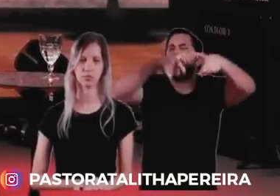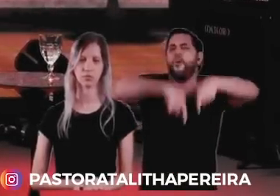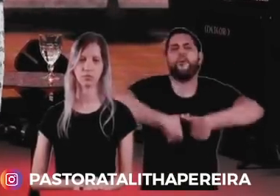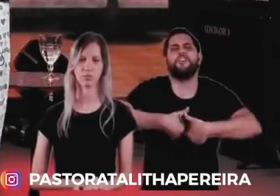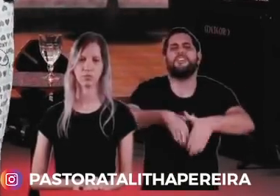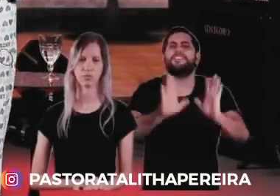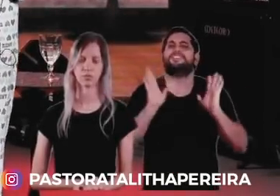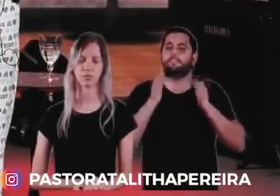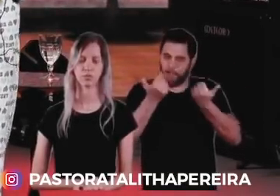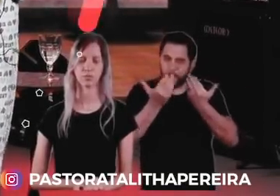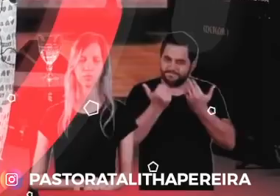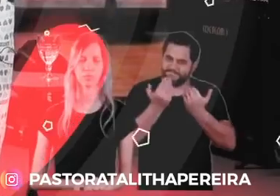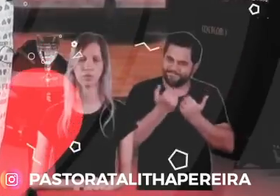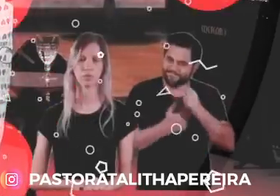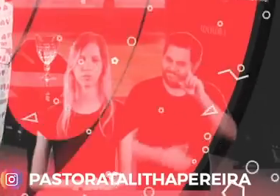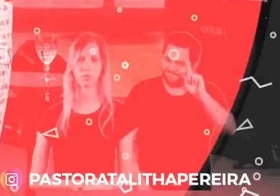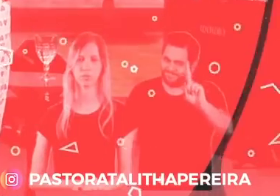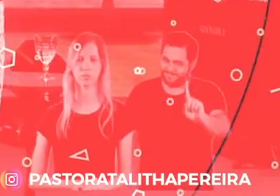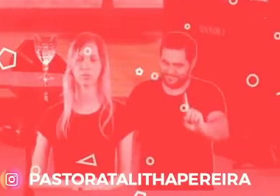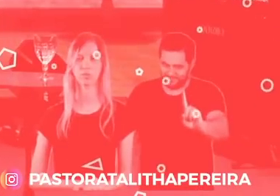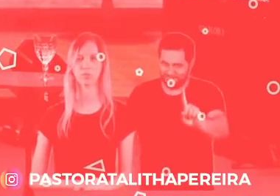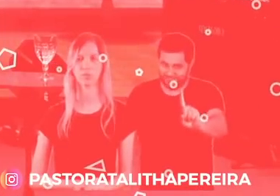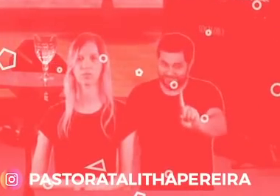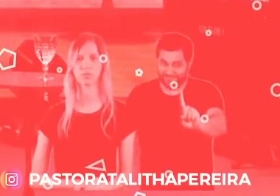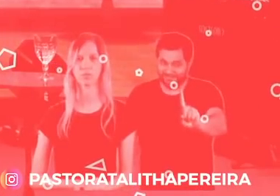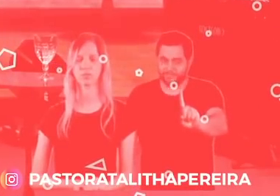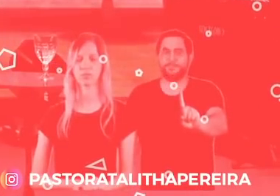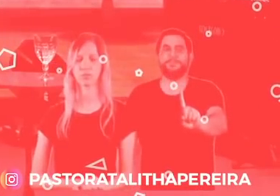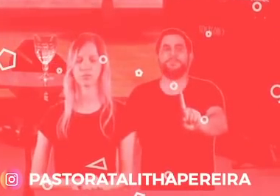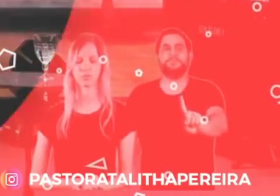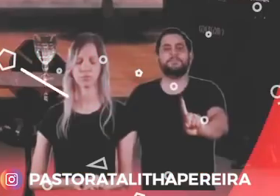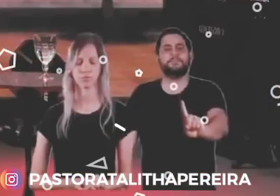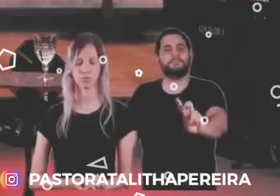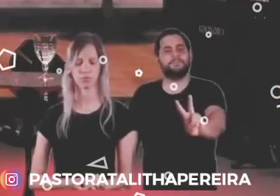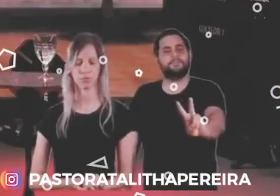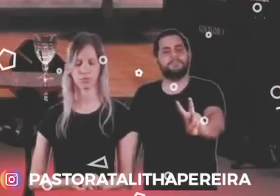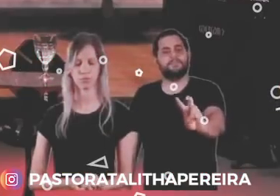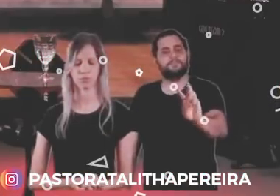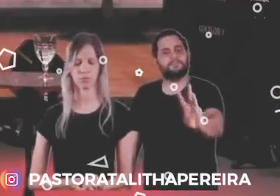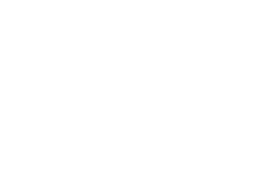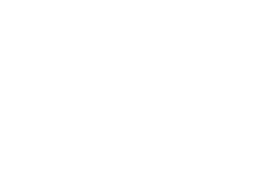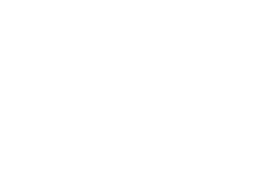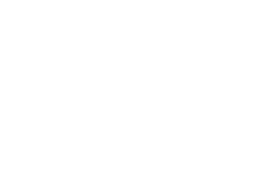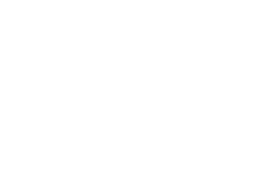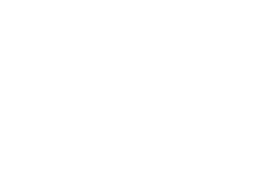você for. Vamos lá, vamos comigo? Vamos lá. 1, 2...